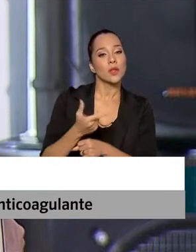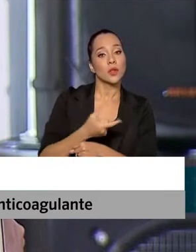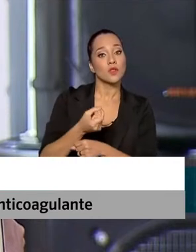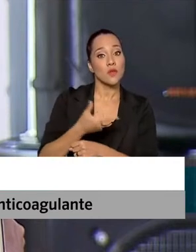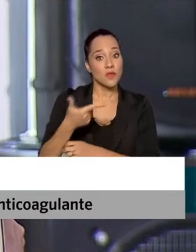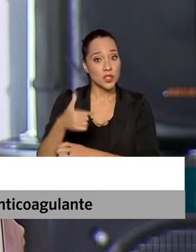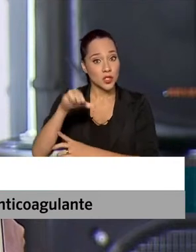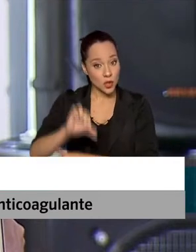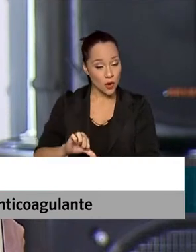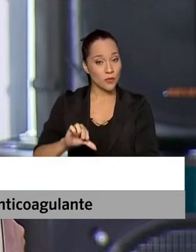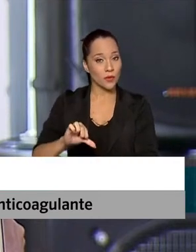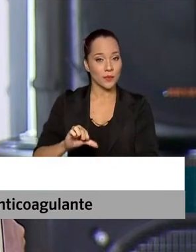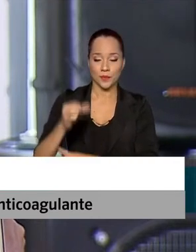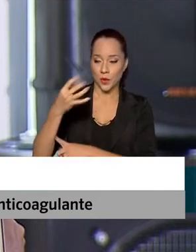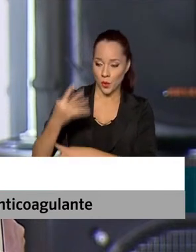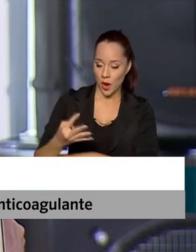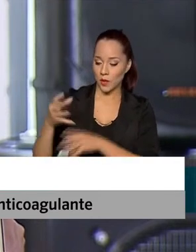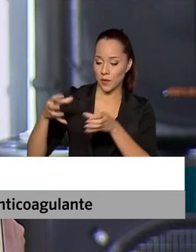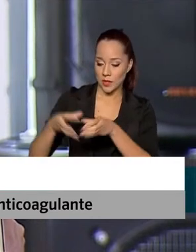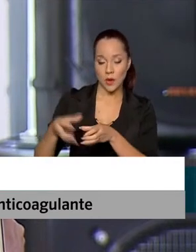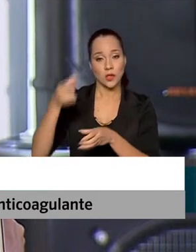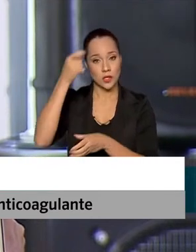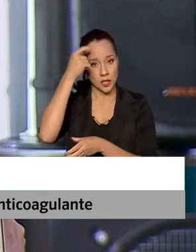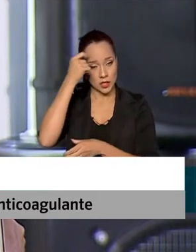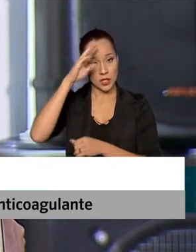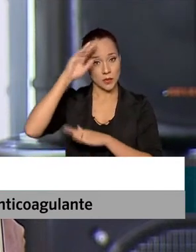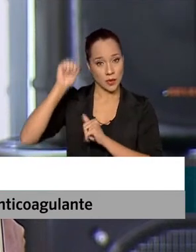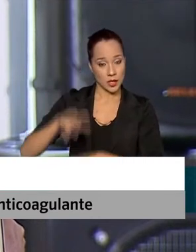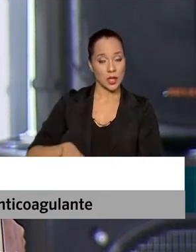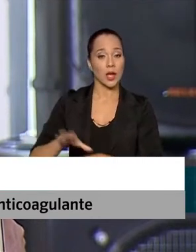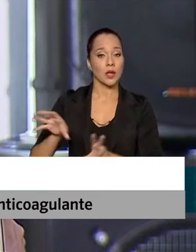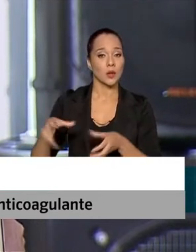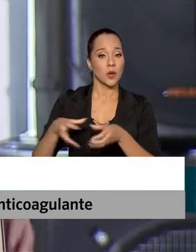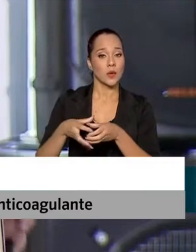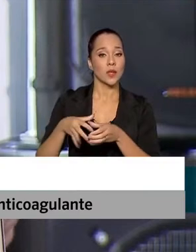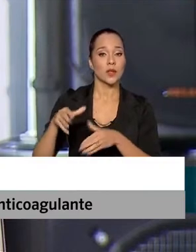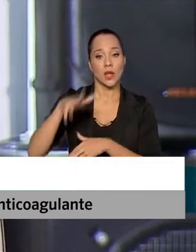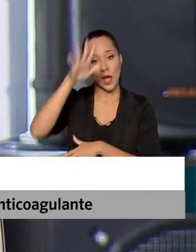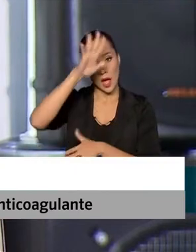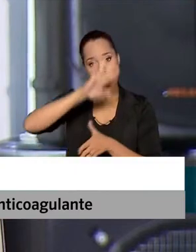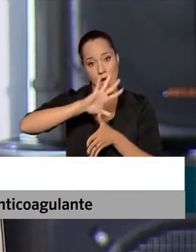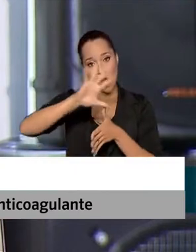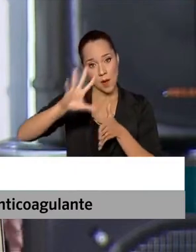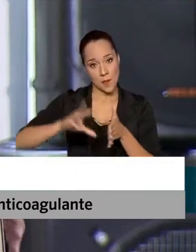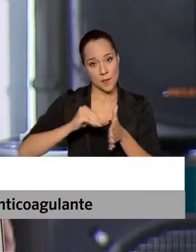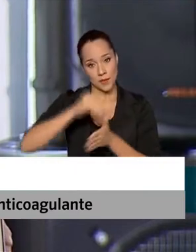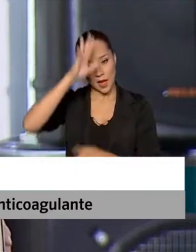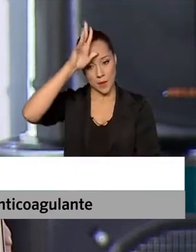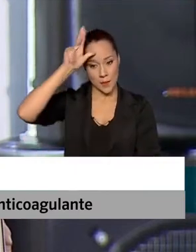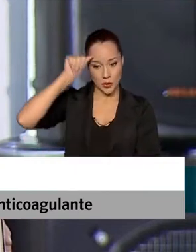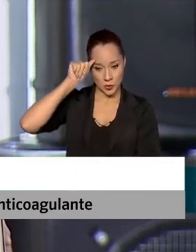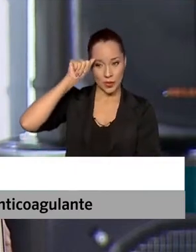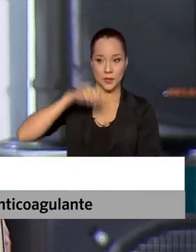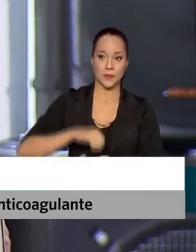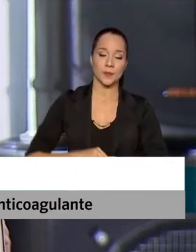2029, do 4º Batalhão de Inteligência Militar, no Comando Militar da Amazônia, em Manaus, Amazonas.